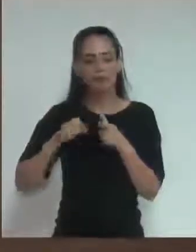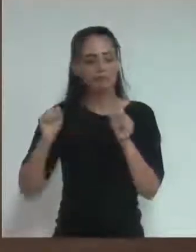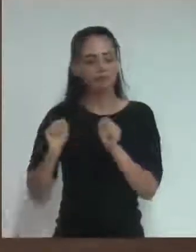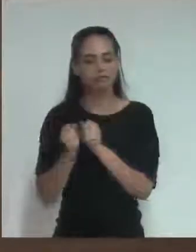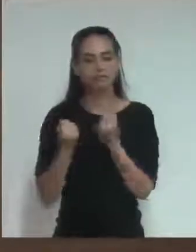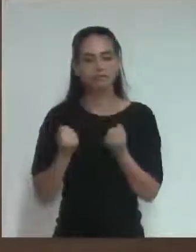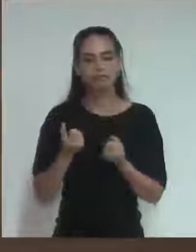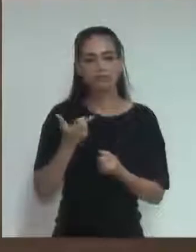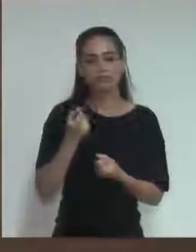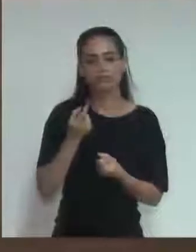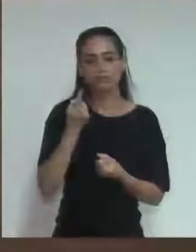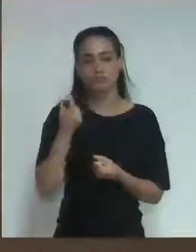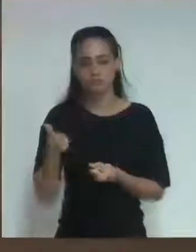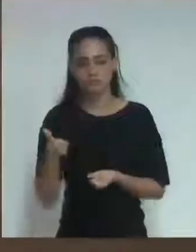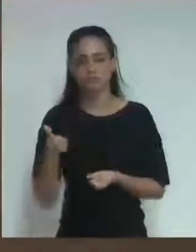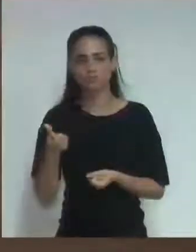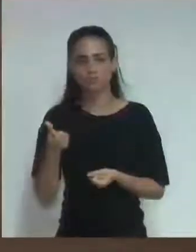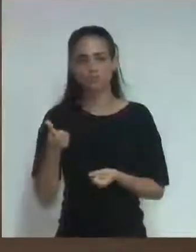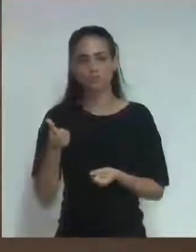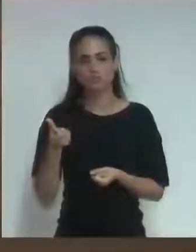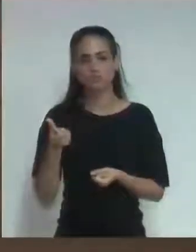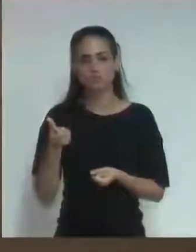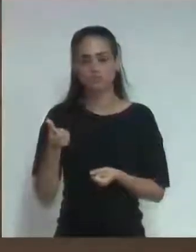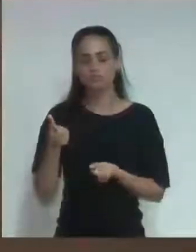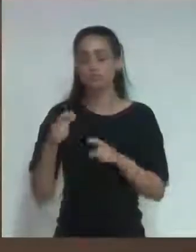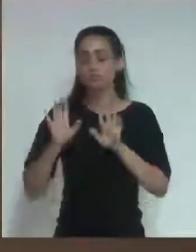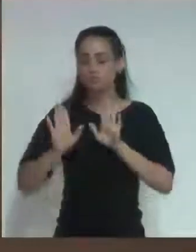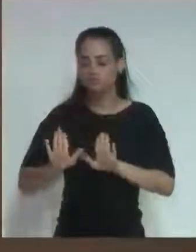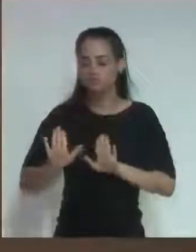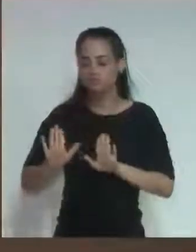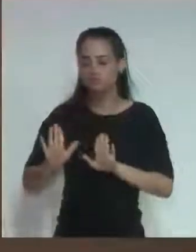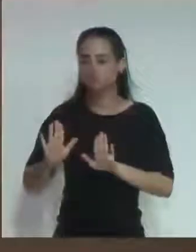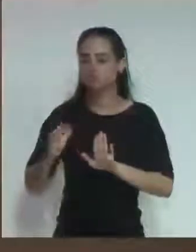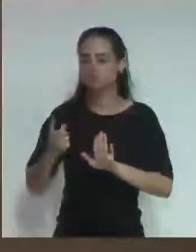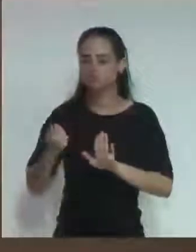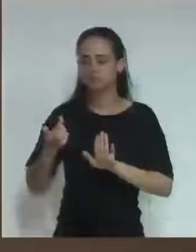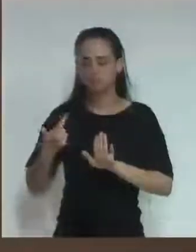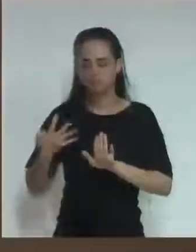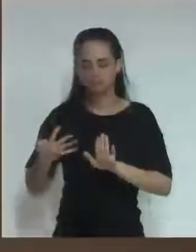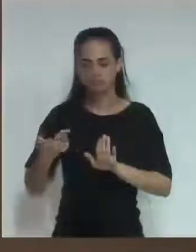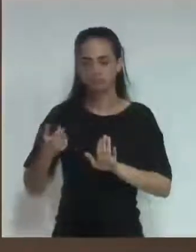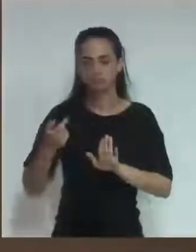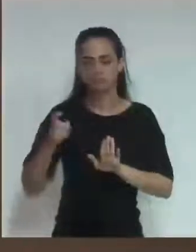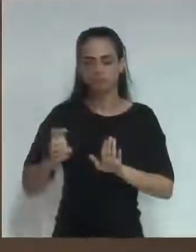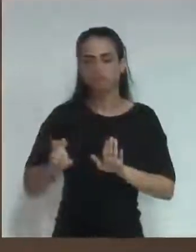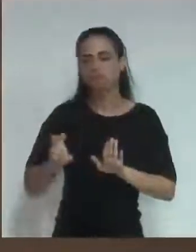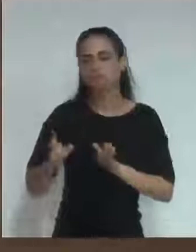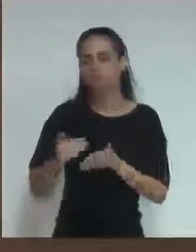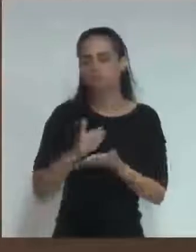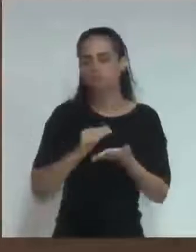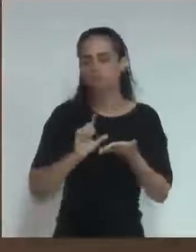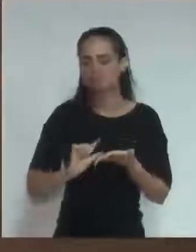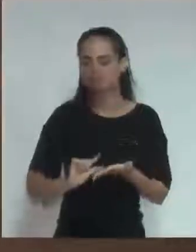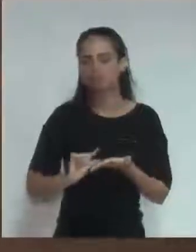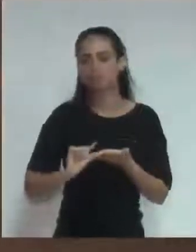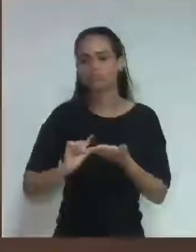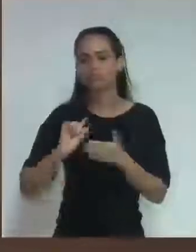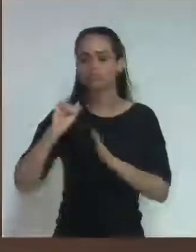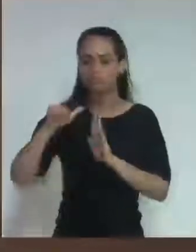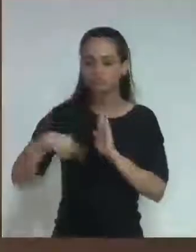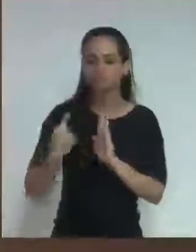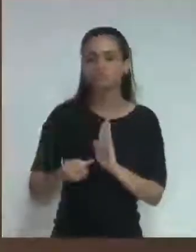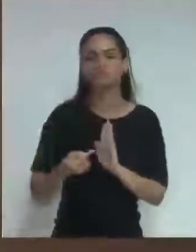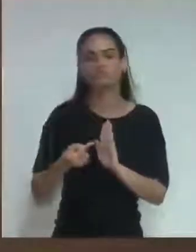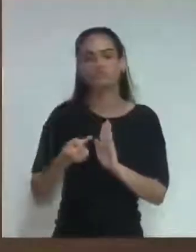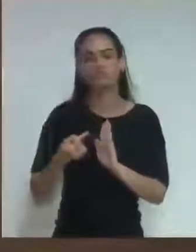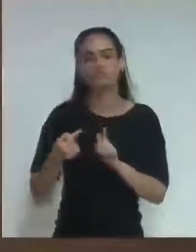2016 cresceu em relação a 2 anos de queda. Quando se junta isso do acumulado, a gente vê que deu aí só nesse período